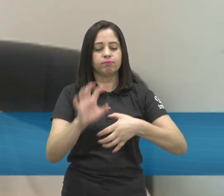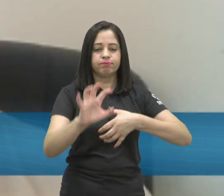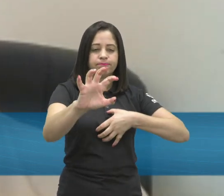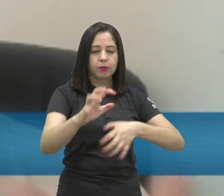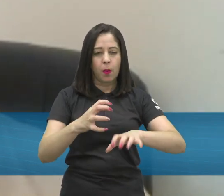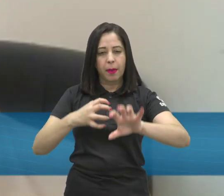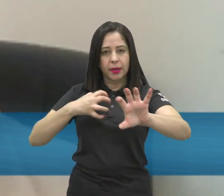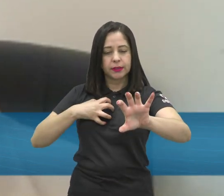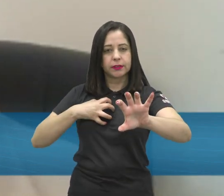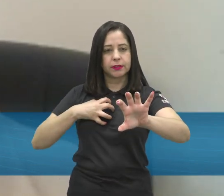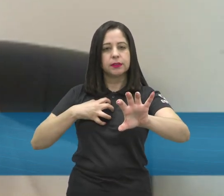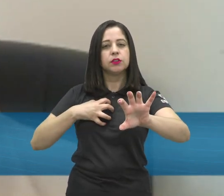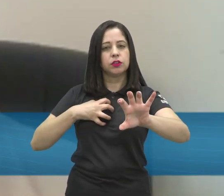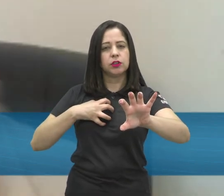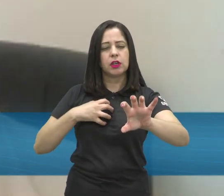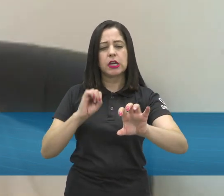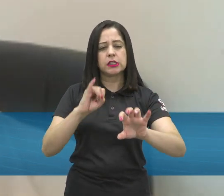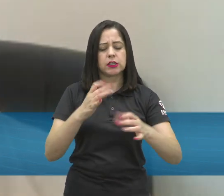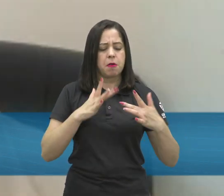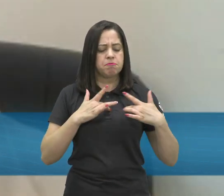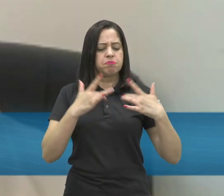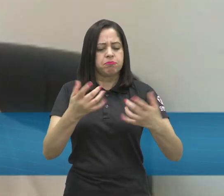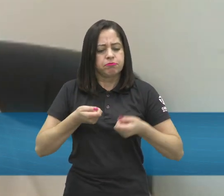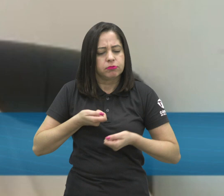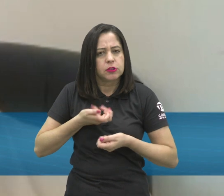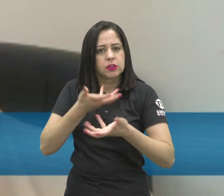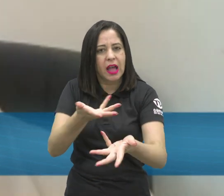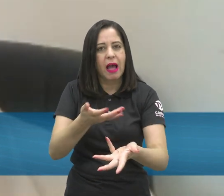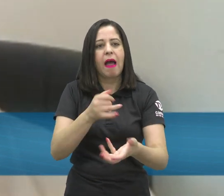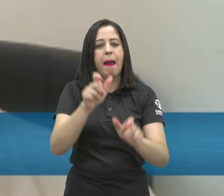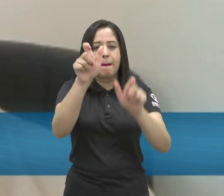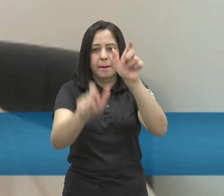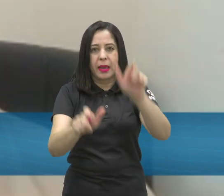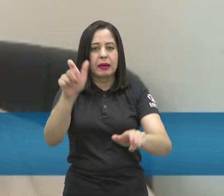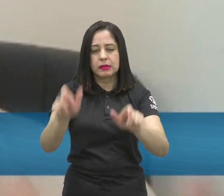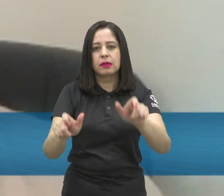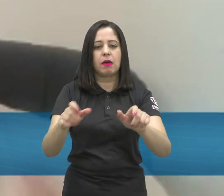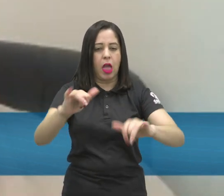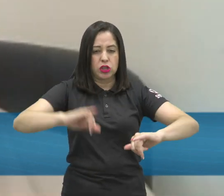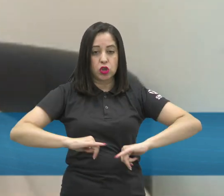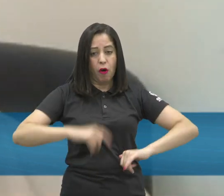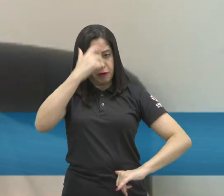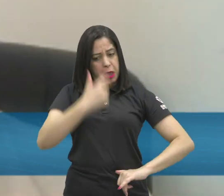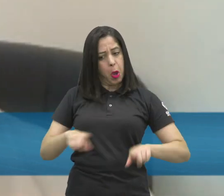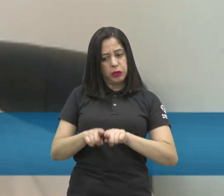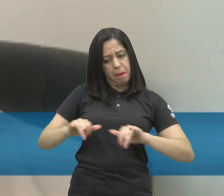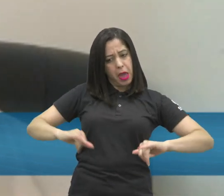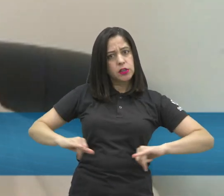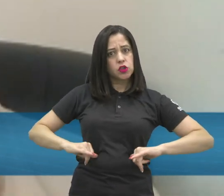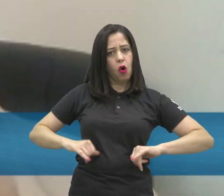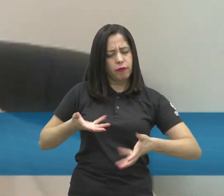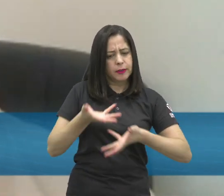uma extensão de mim, e que o outro também sofre e tem todas as dores que eu também tenho,